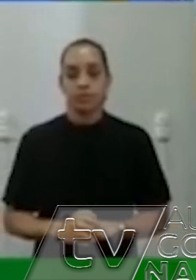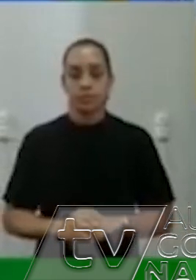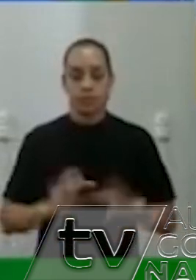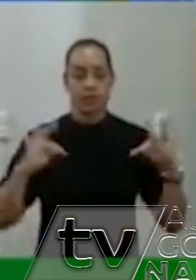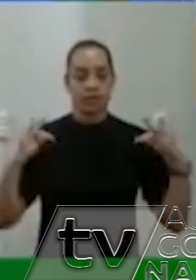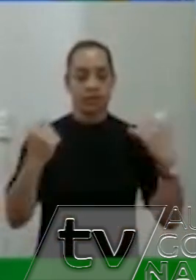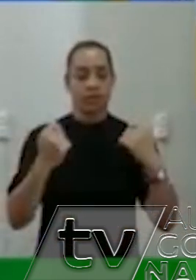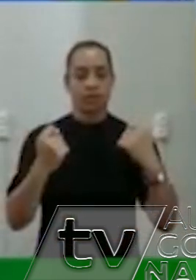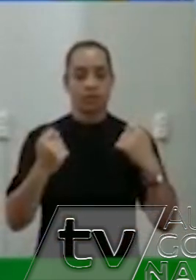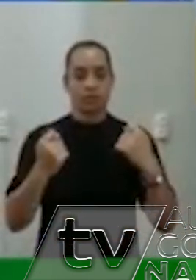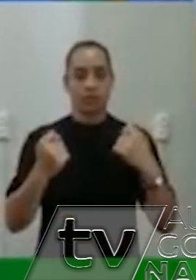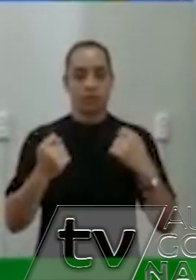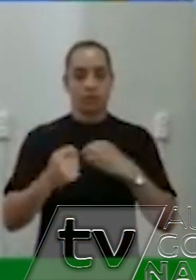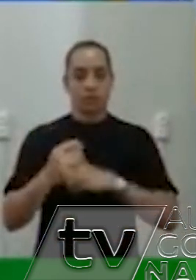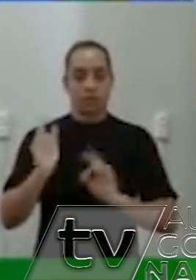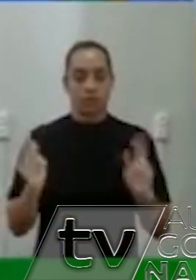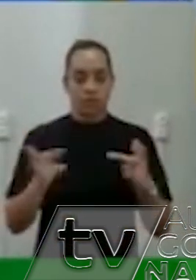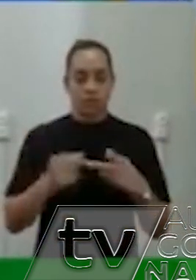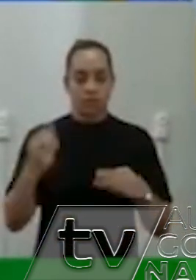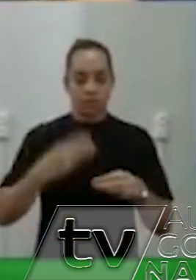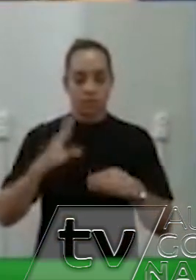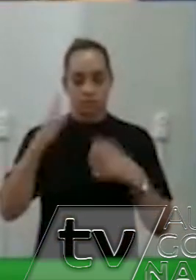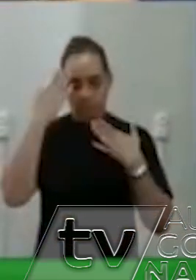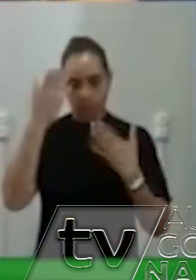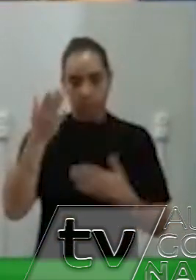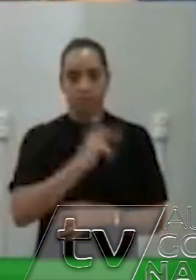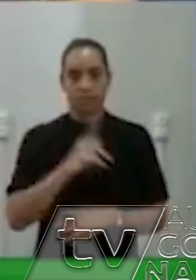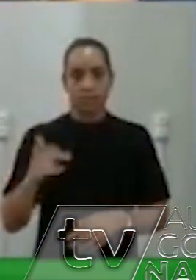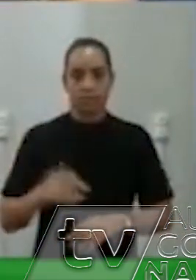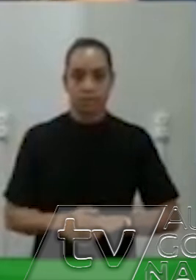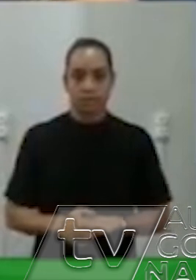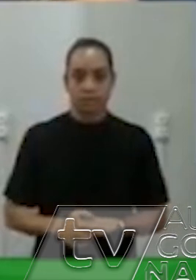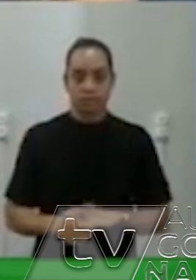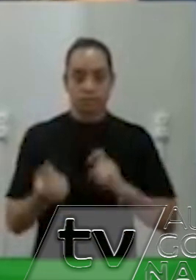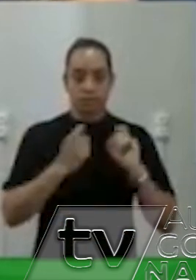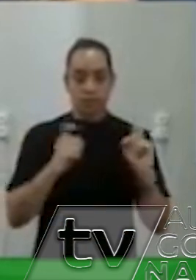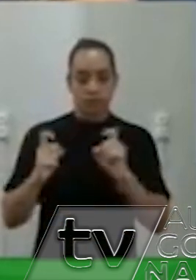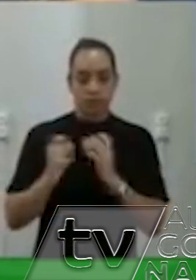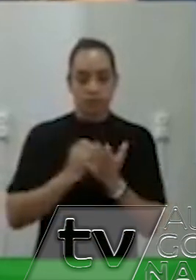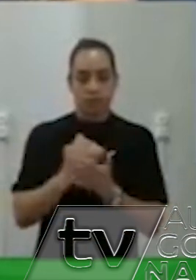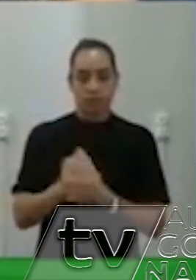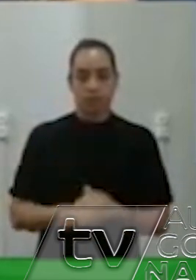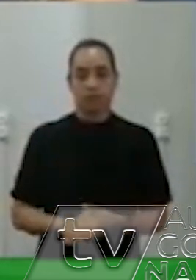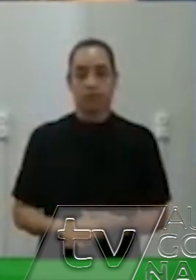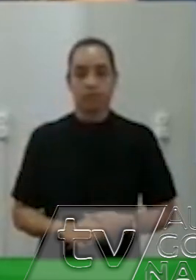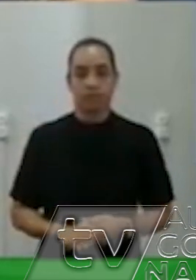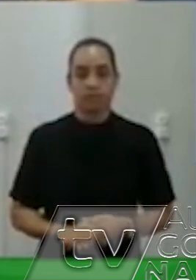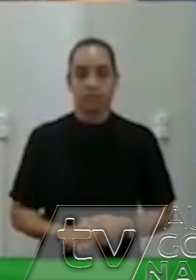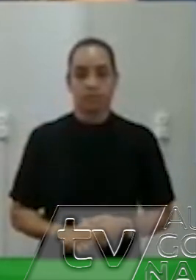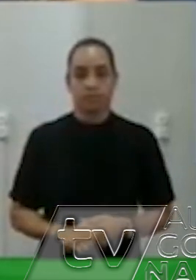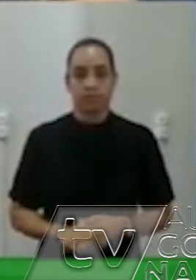toda a Câmara Municipal. Só isso, presidente. Obrigado. Continua em discussão.